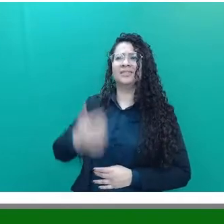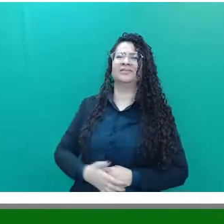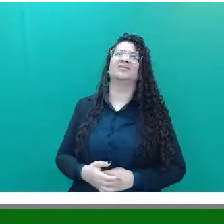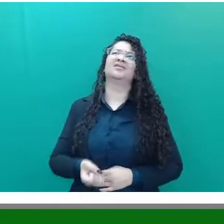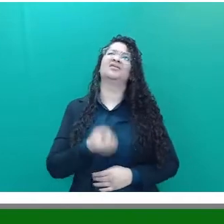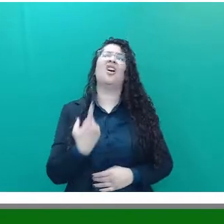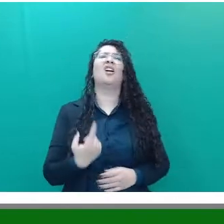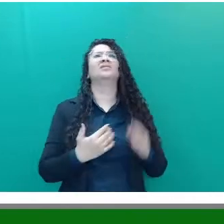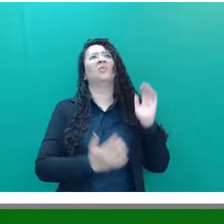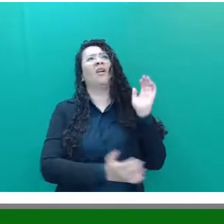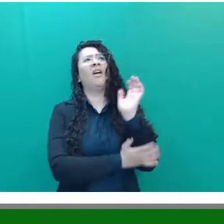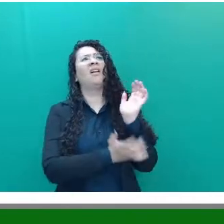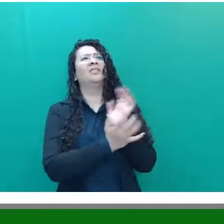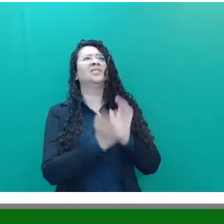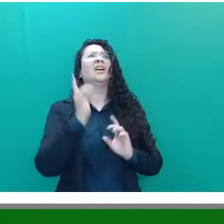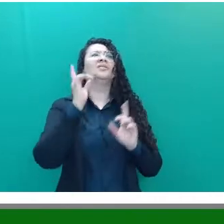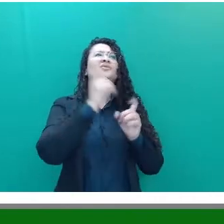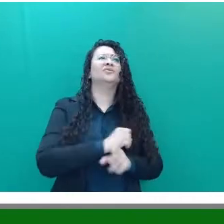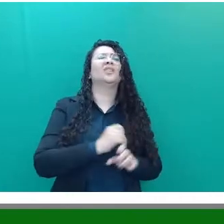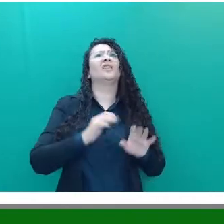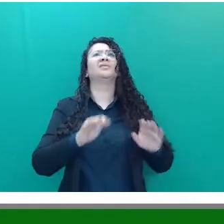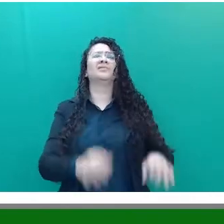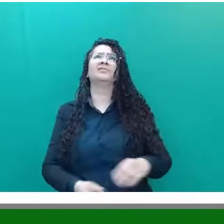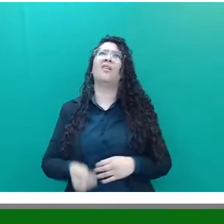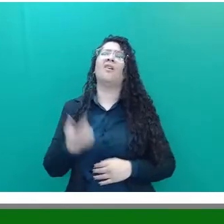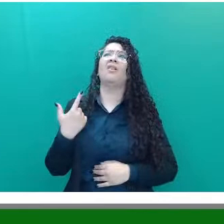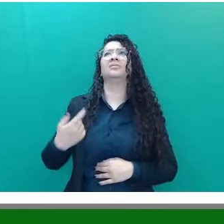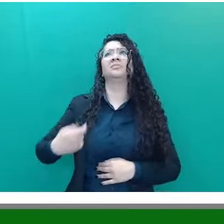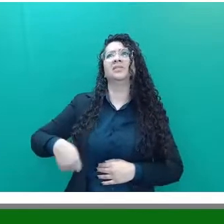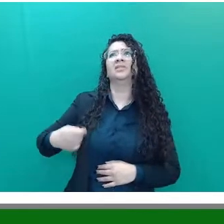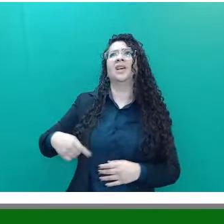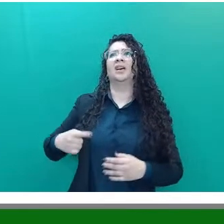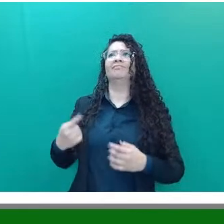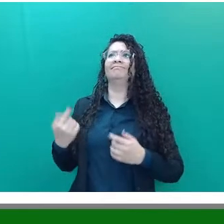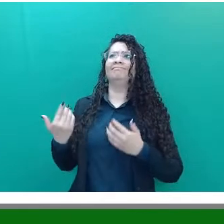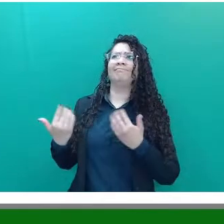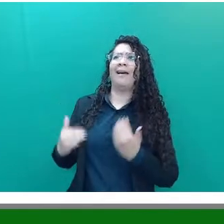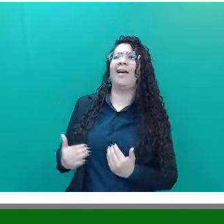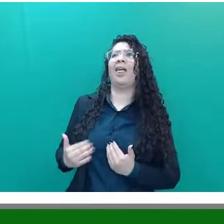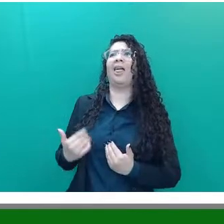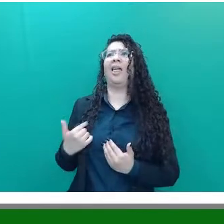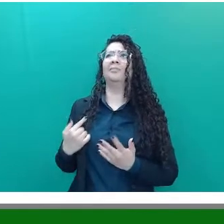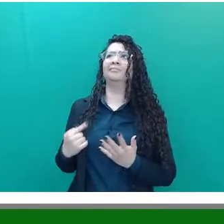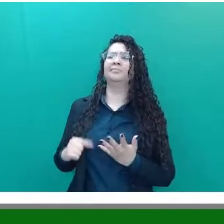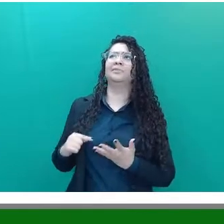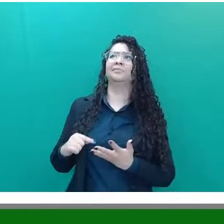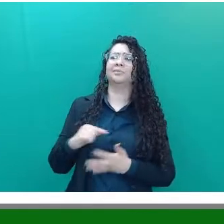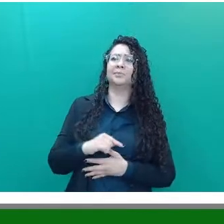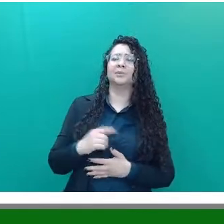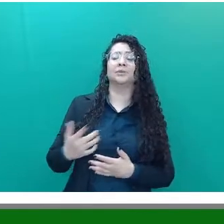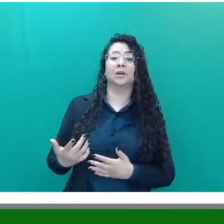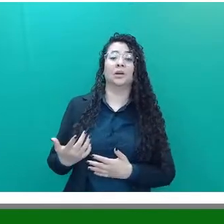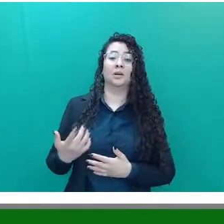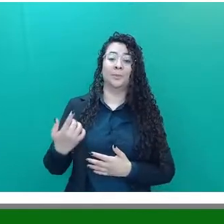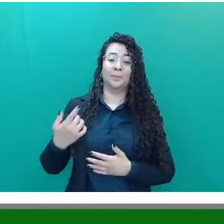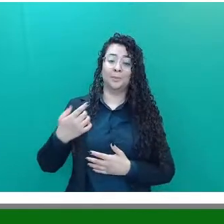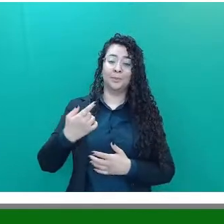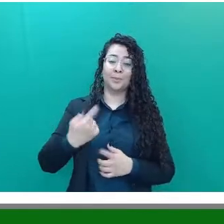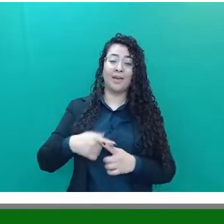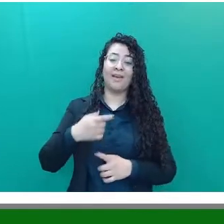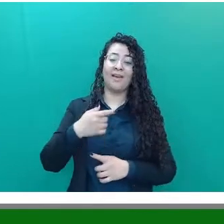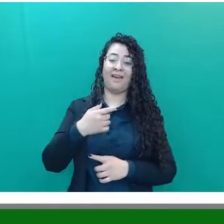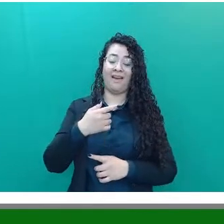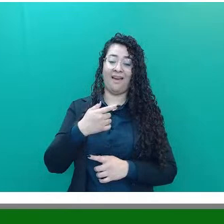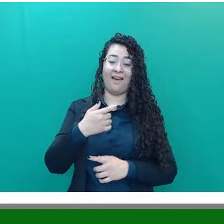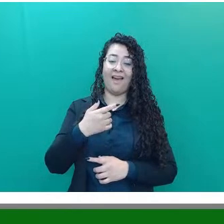burocracia, é difícil, tal, acho que isso tem que ser pontuado, porque é um pouco... das amarras que nós vivemos enquanto professores